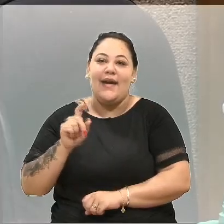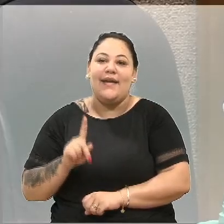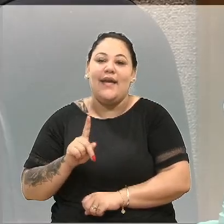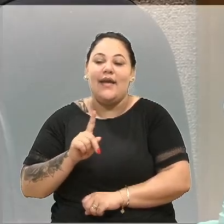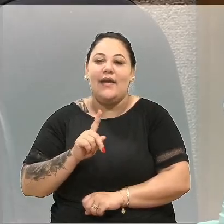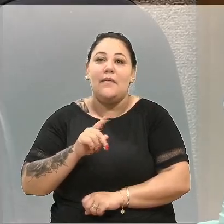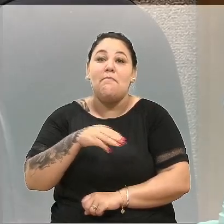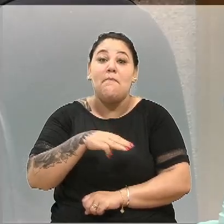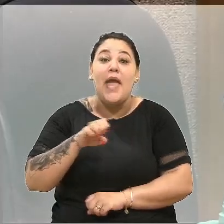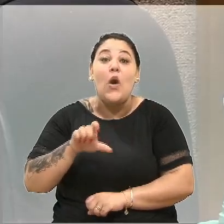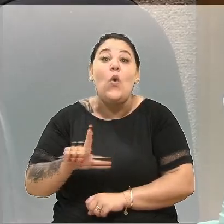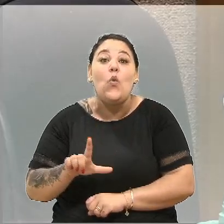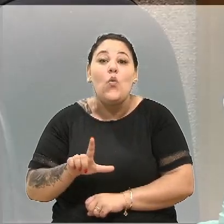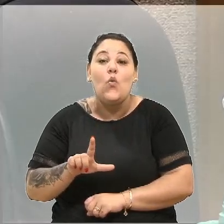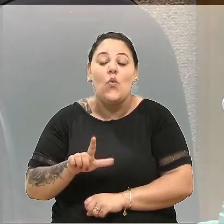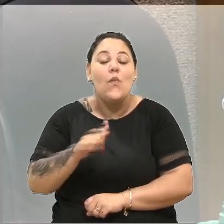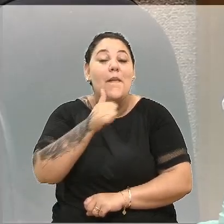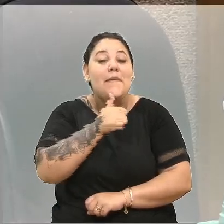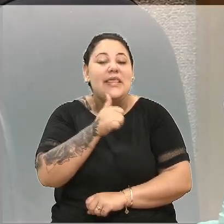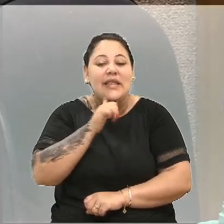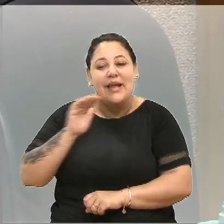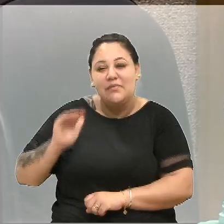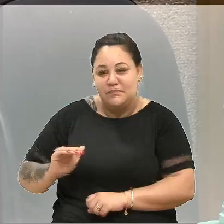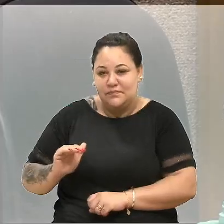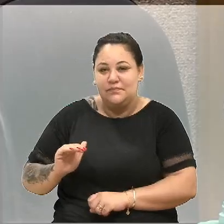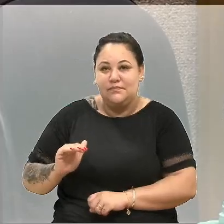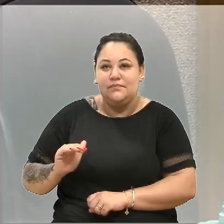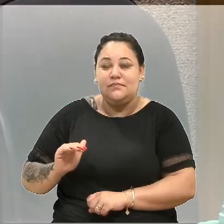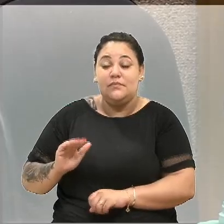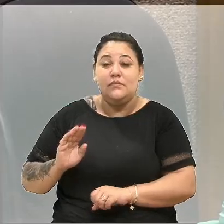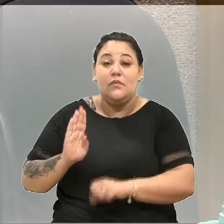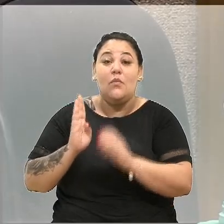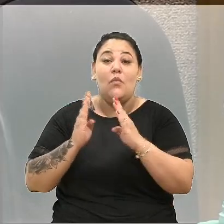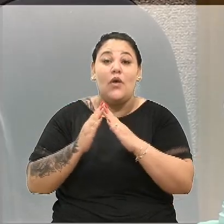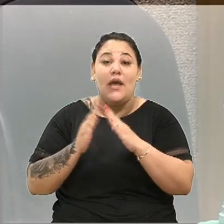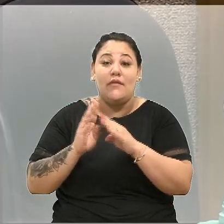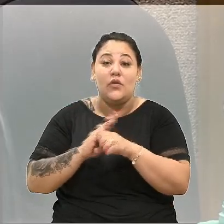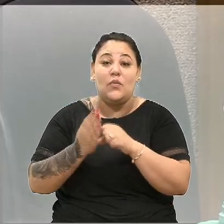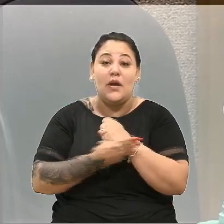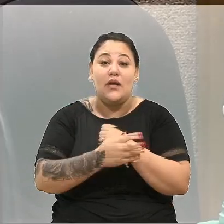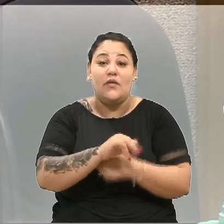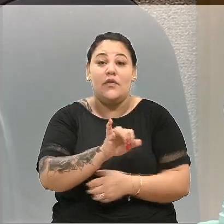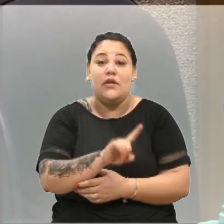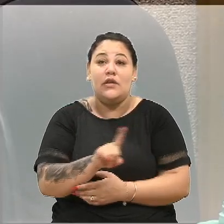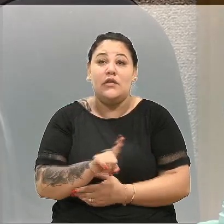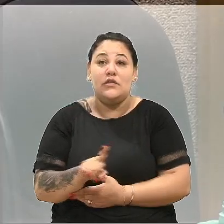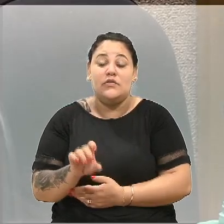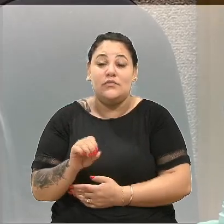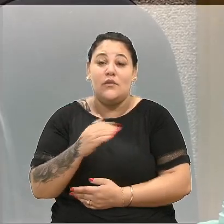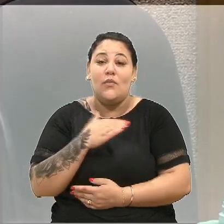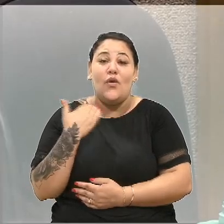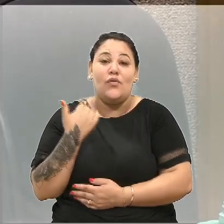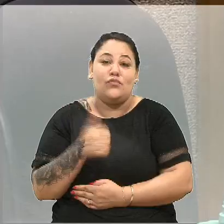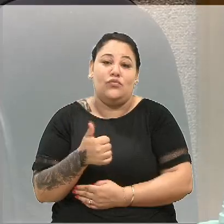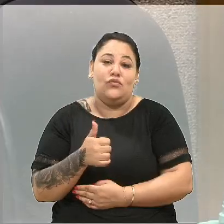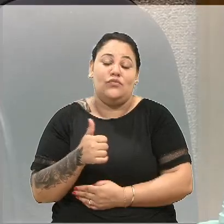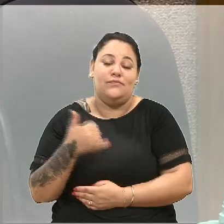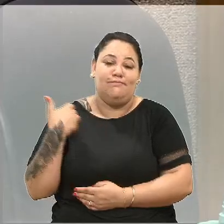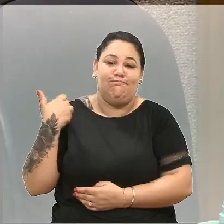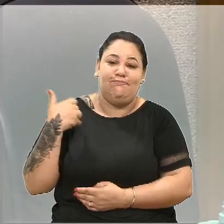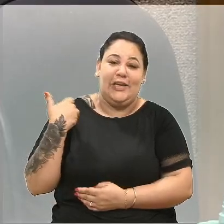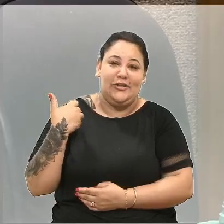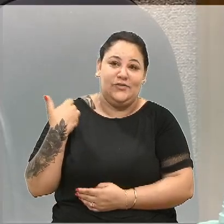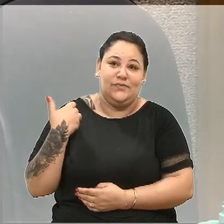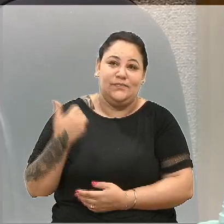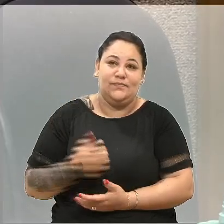era uma menina que morava no Desvio Risso. Ela faleceu com 11 anos e desde